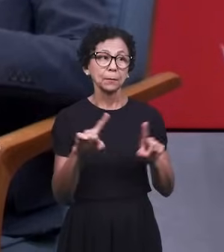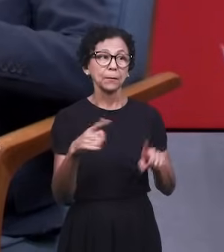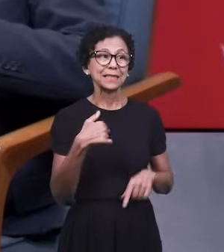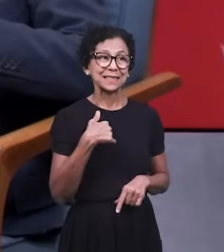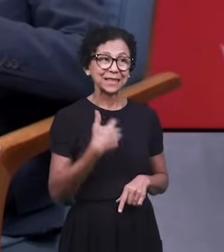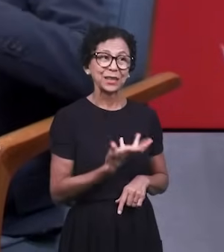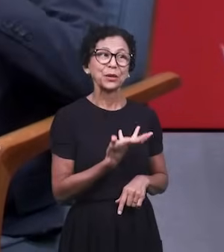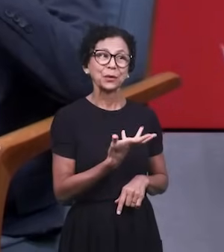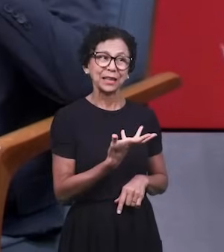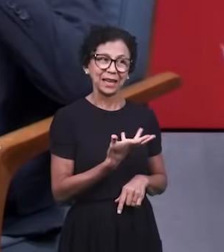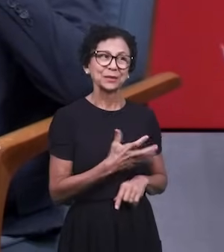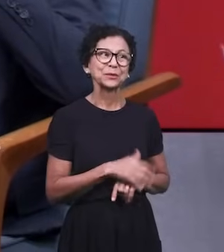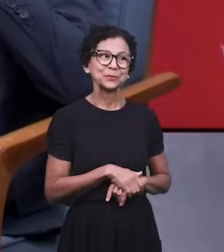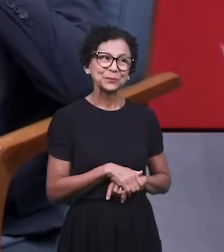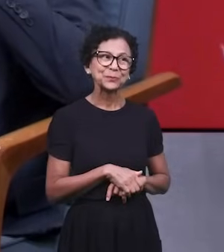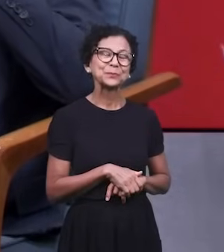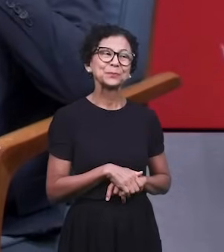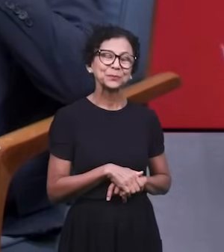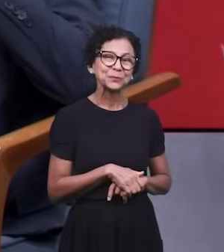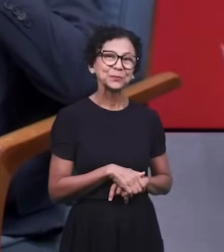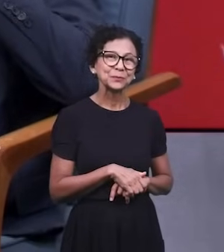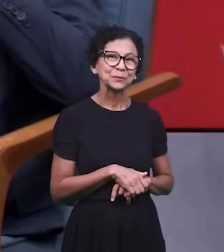Quando Geazi volta,